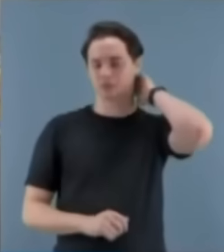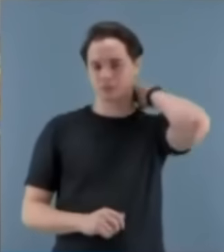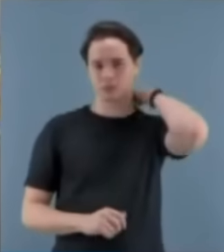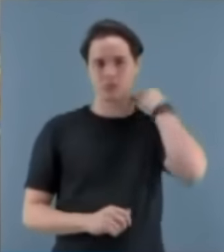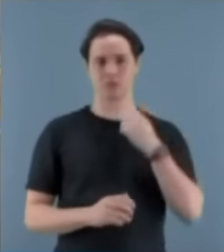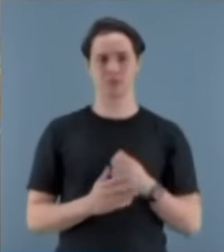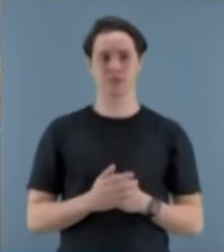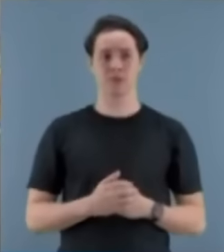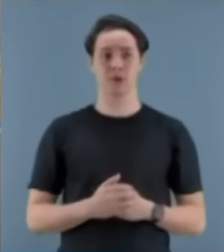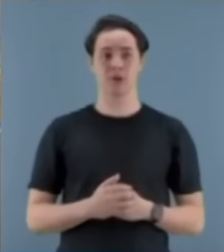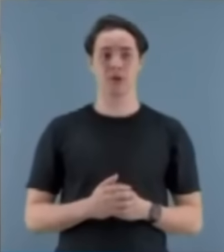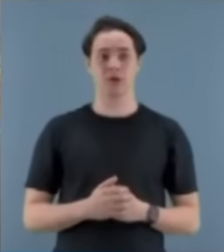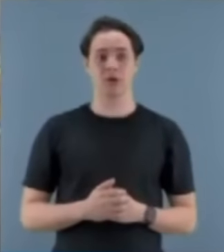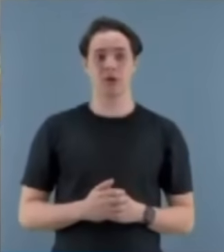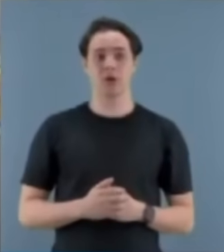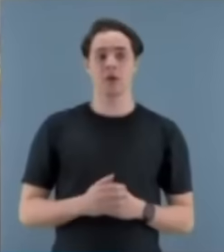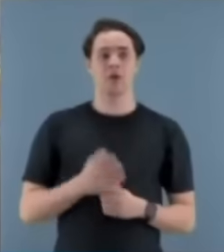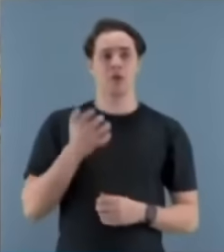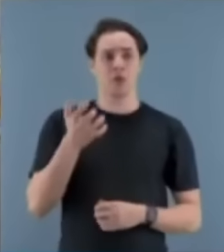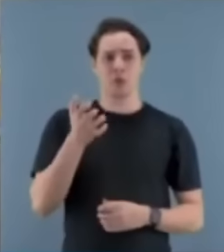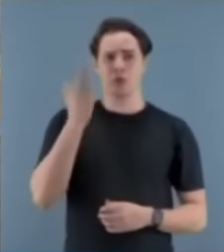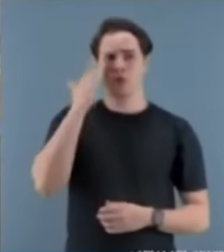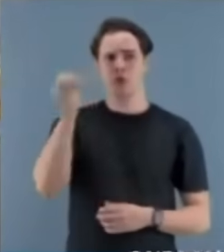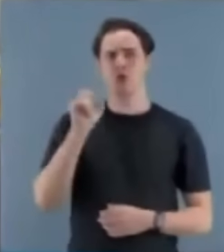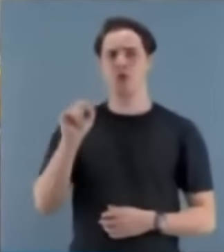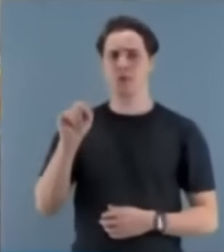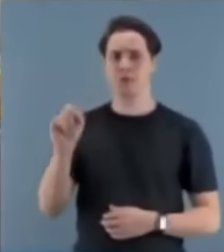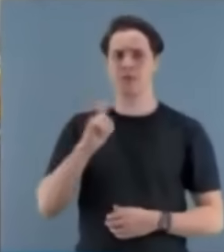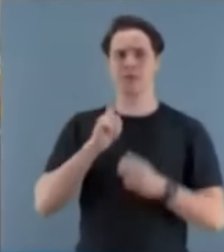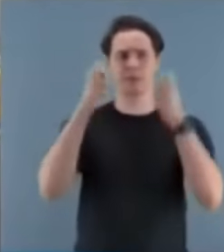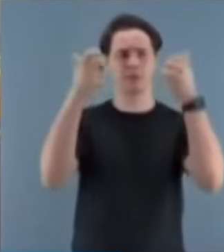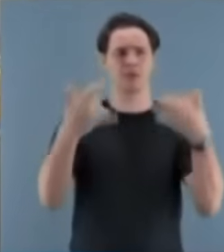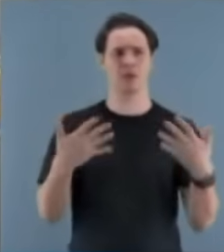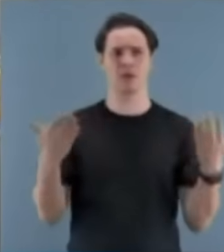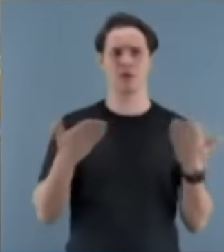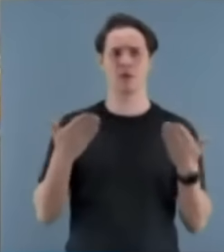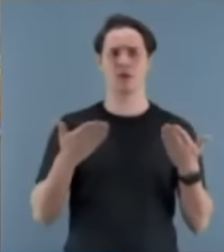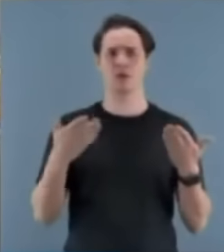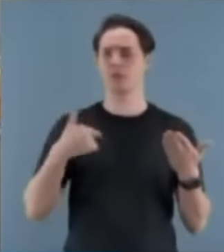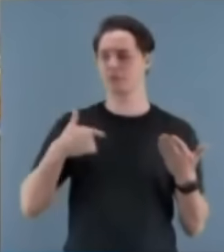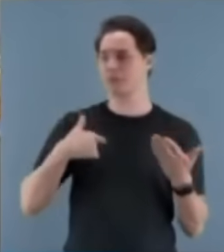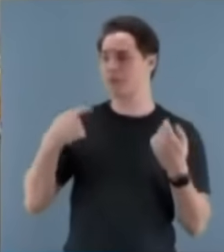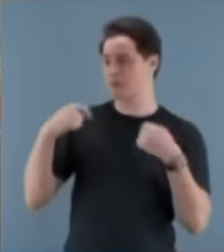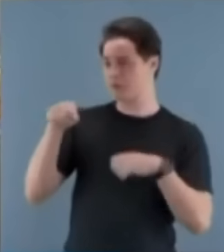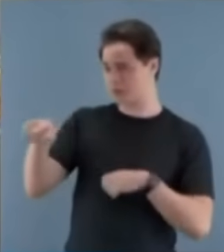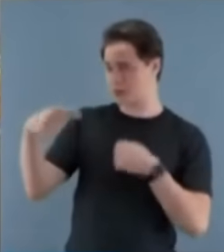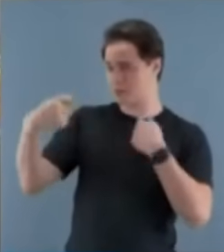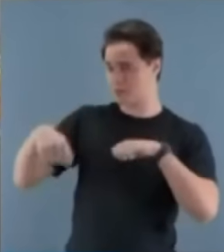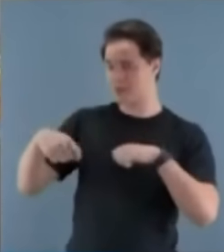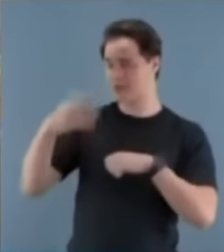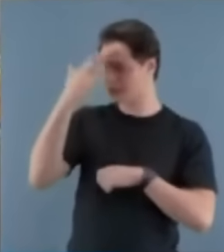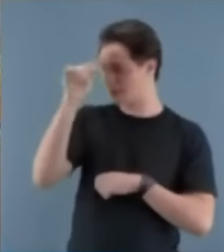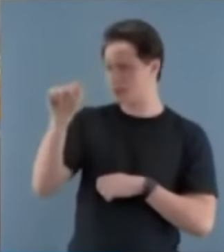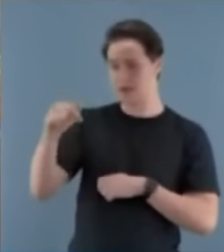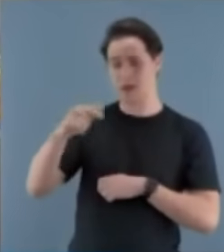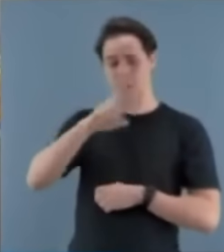Eu quero saber o seguinte. Não, eu estou tocando num ponto que para o senhor tem que ser caro como é para mim.